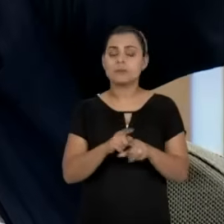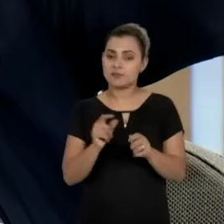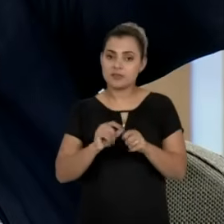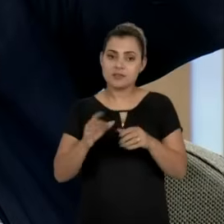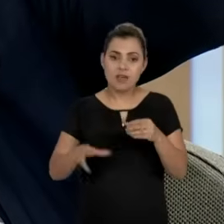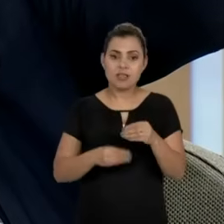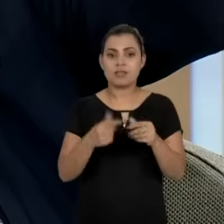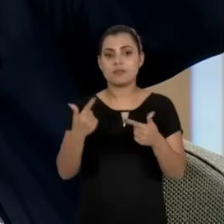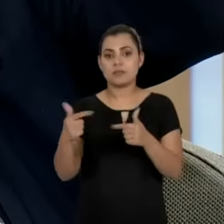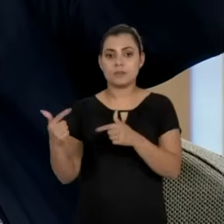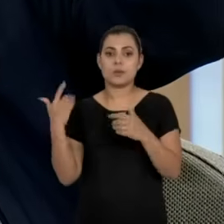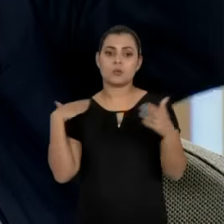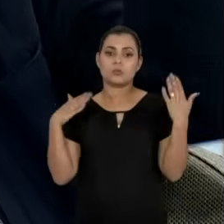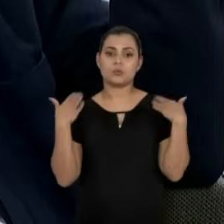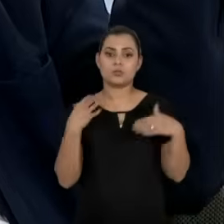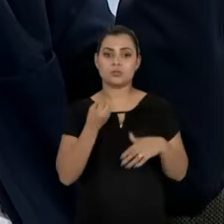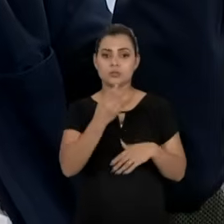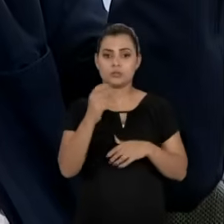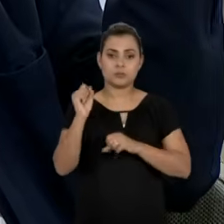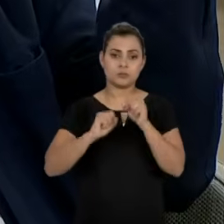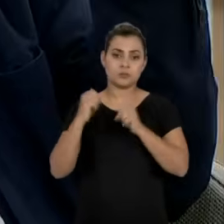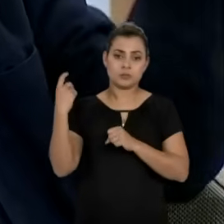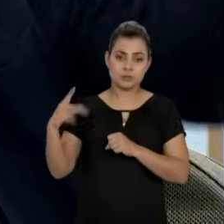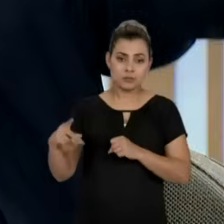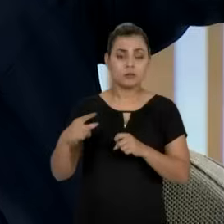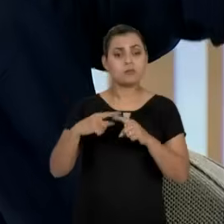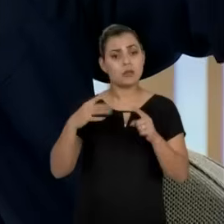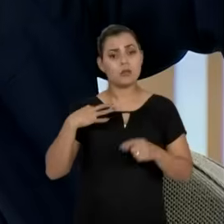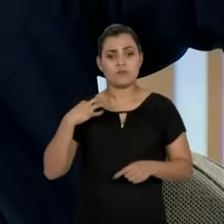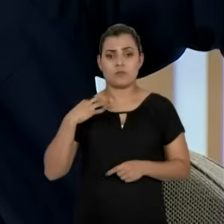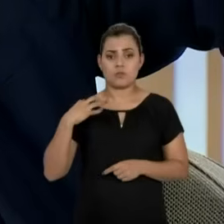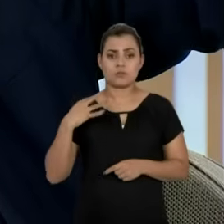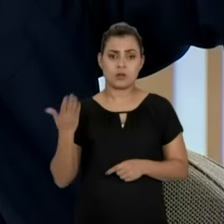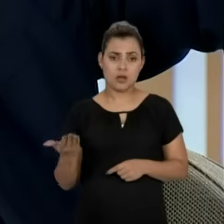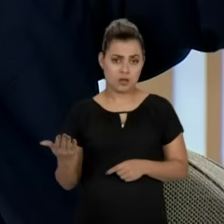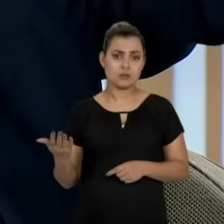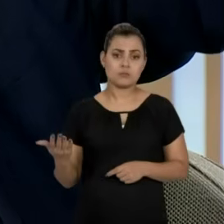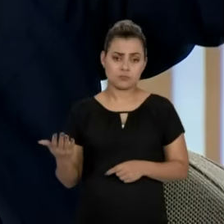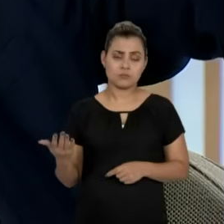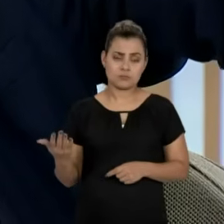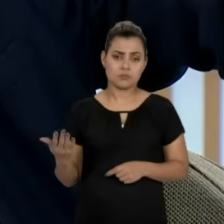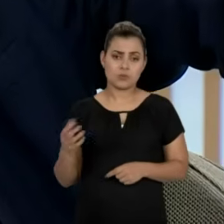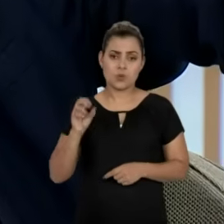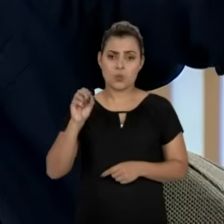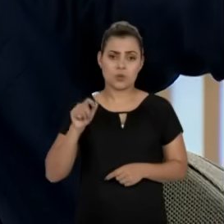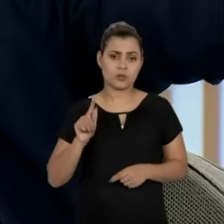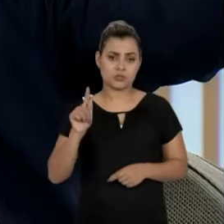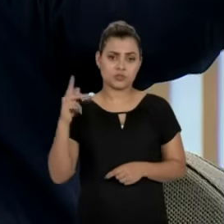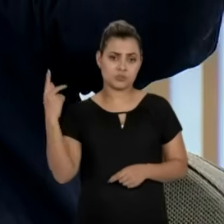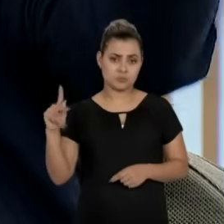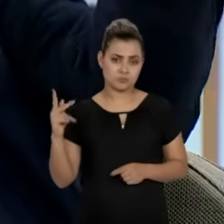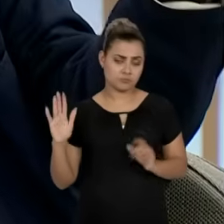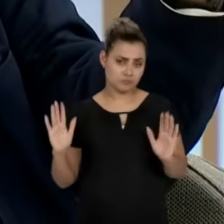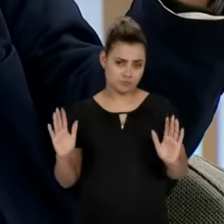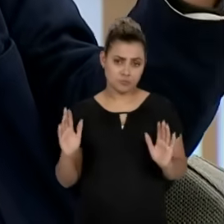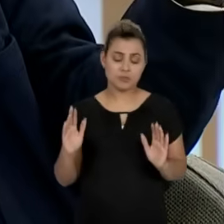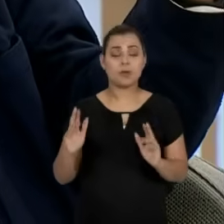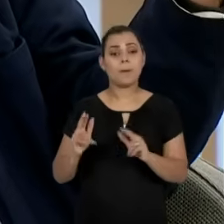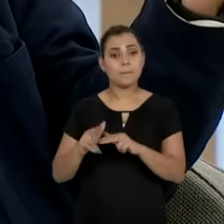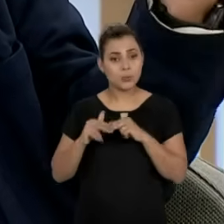seu trabalho de turismo, né, com a sua empresa, e era voluntário lá na ONG deles, né? Quer dizer, não é porque,